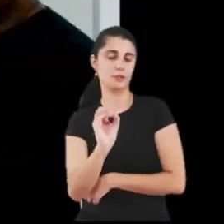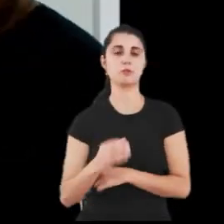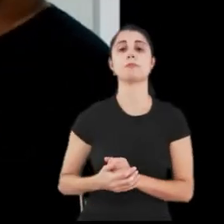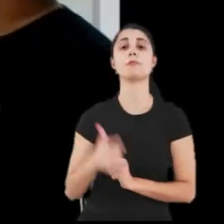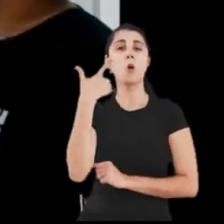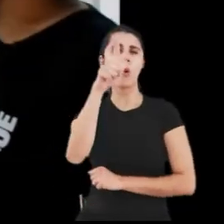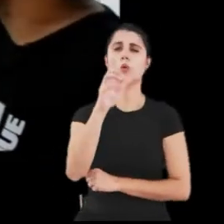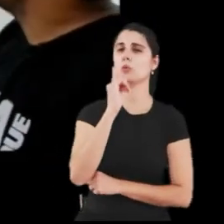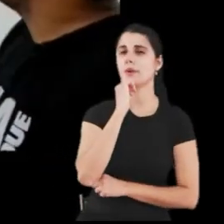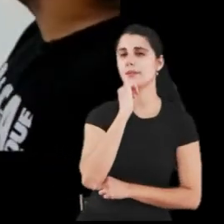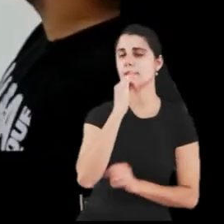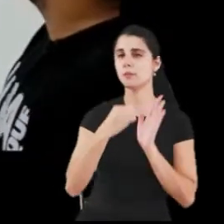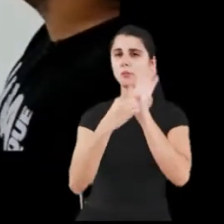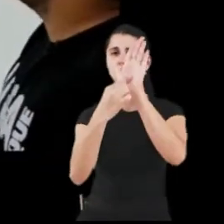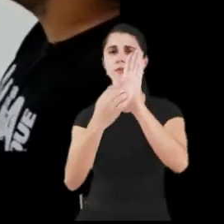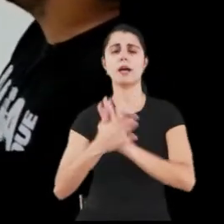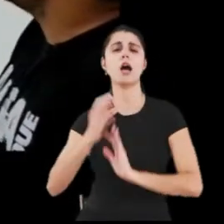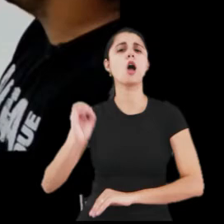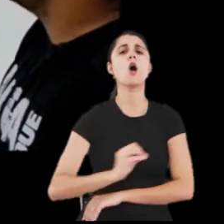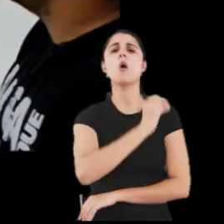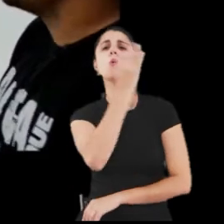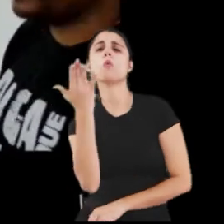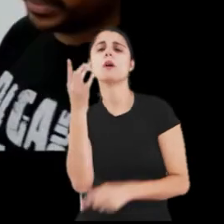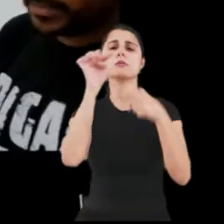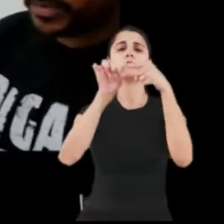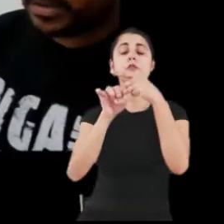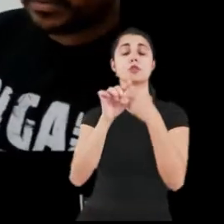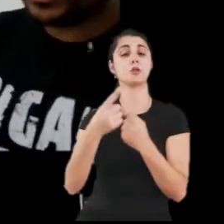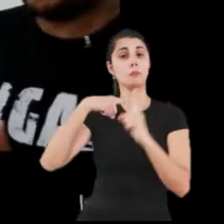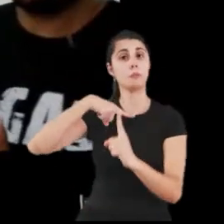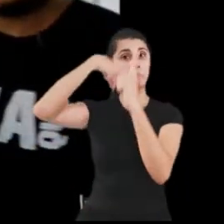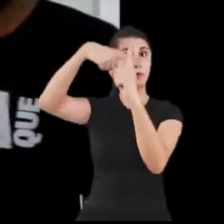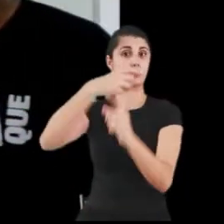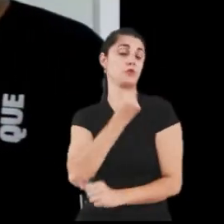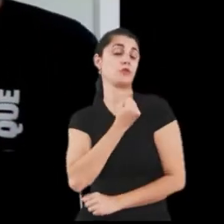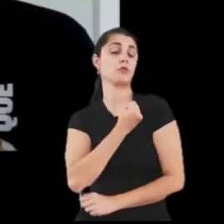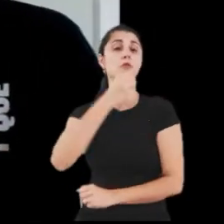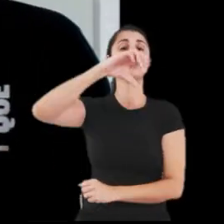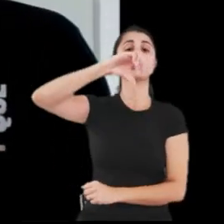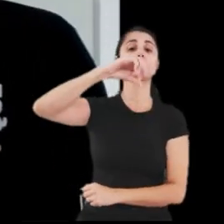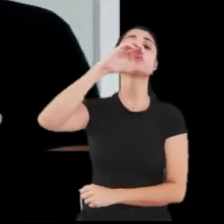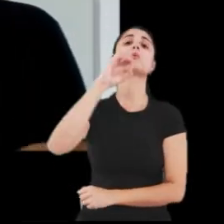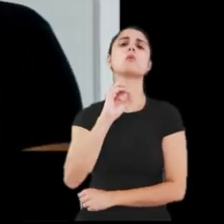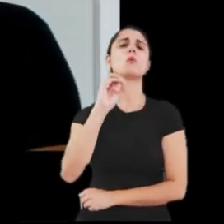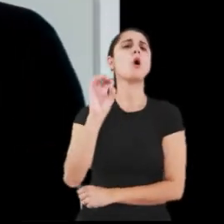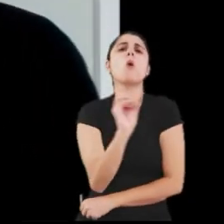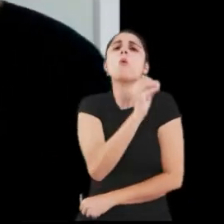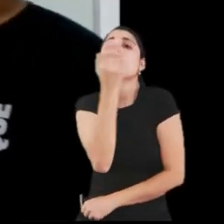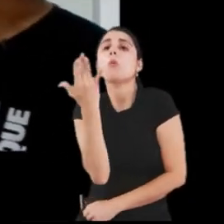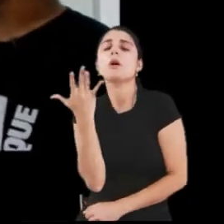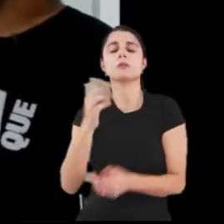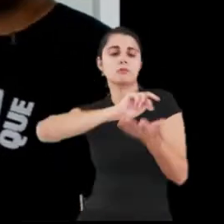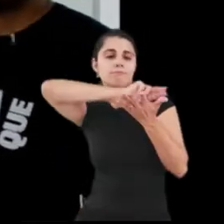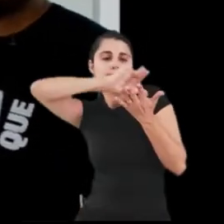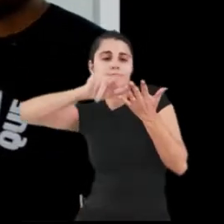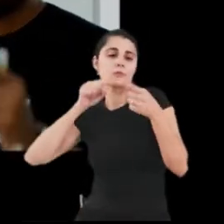aqui no quadro. Calcule quantos são os divisores positivos do número 90. Então vamos calcular quantos são os divisores de 90.